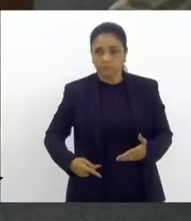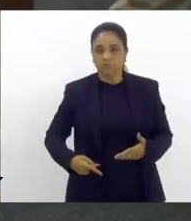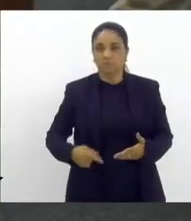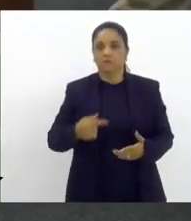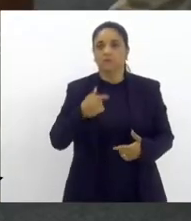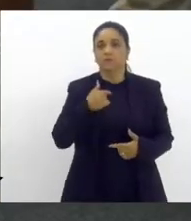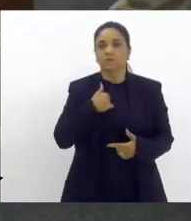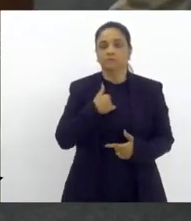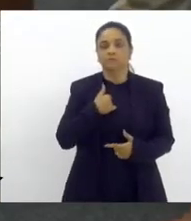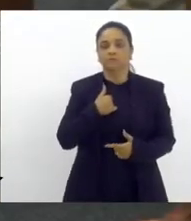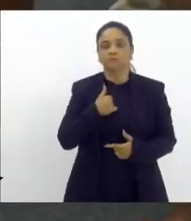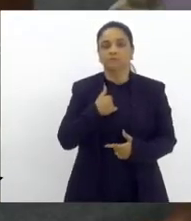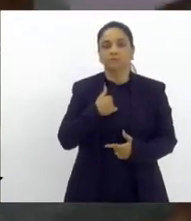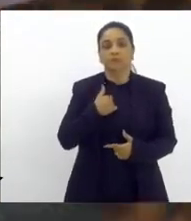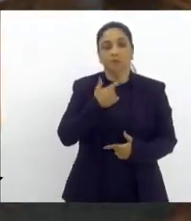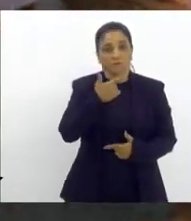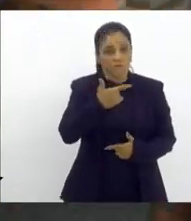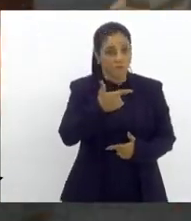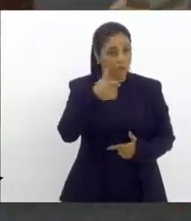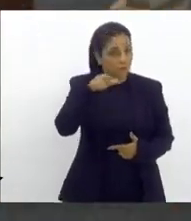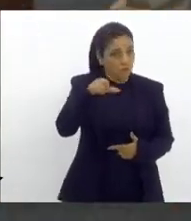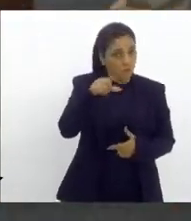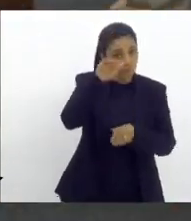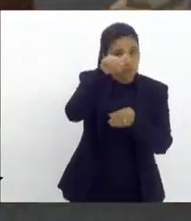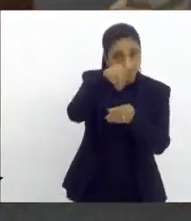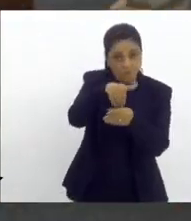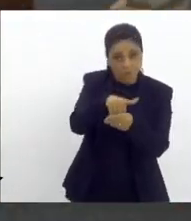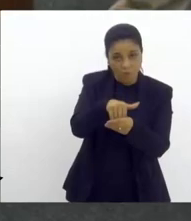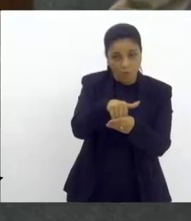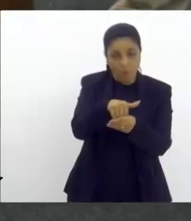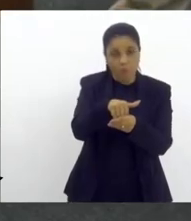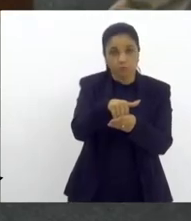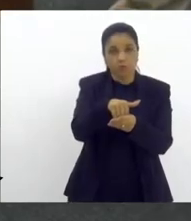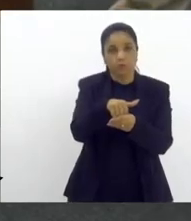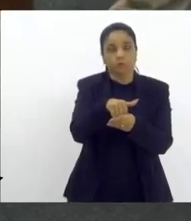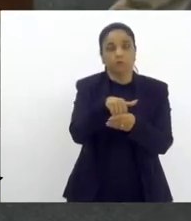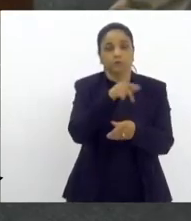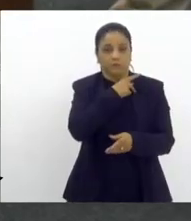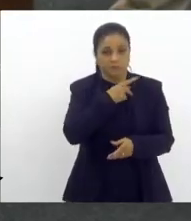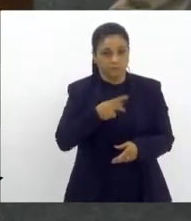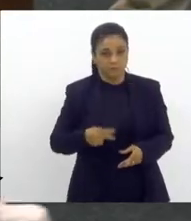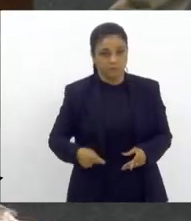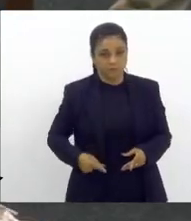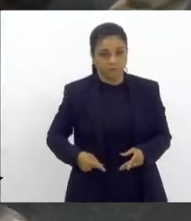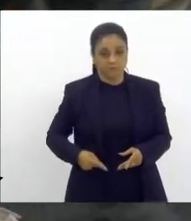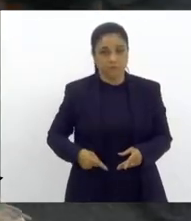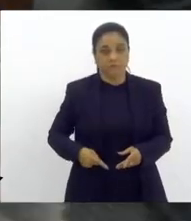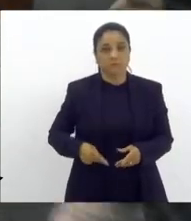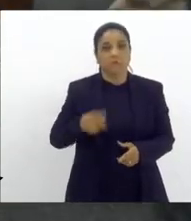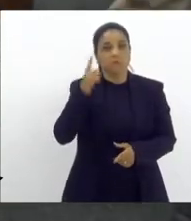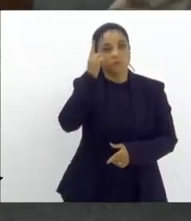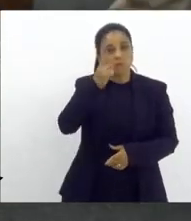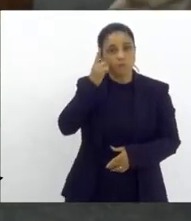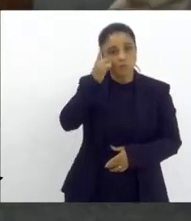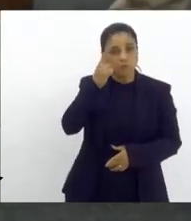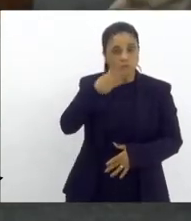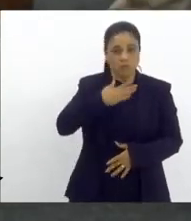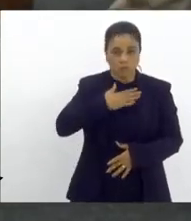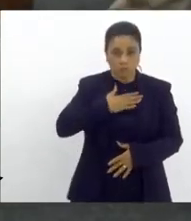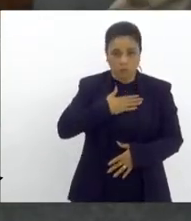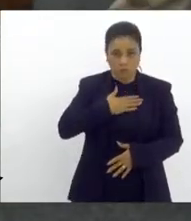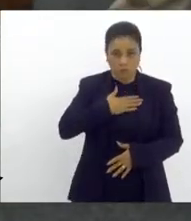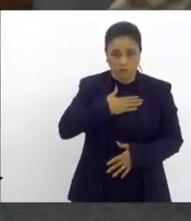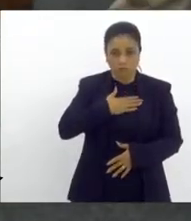tivemos 29 votos aqui presidenta eu acho que para aqueles deputados que gosta